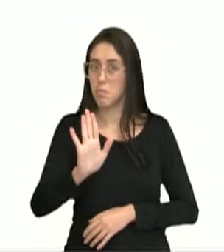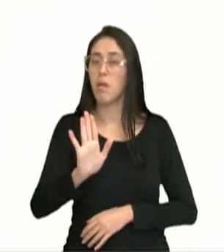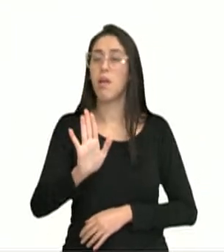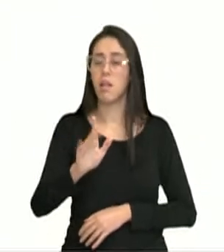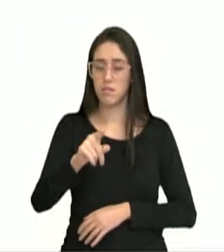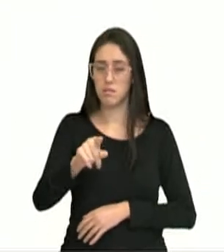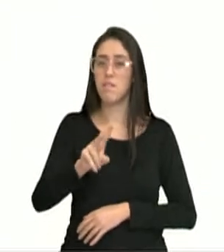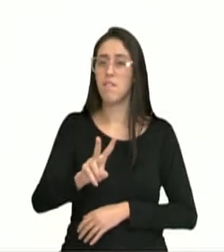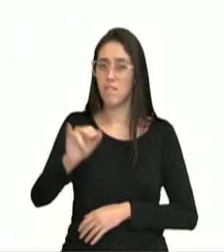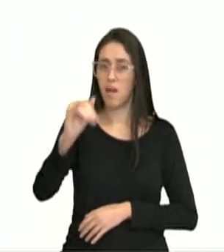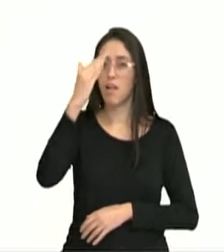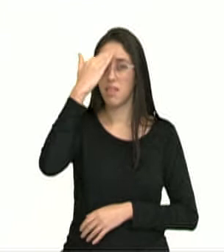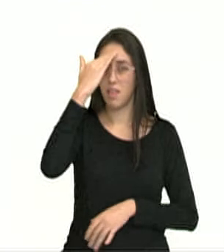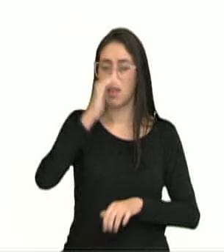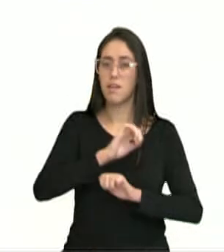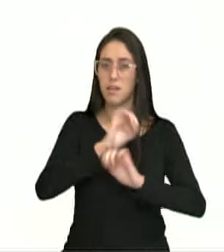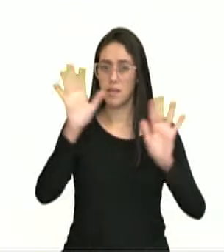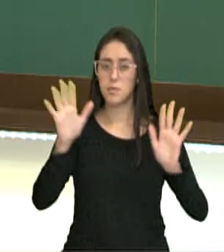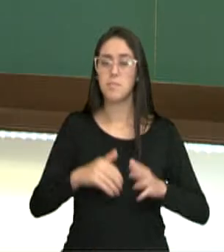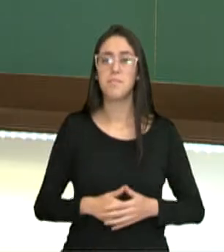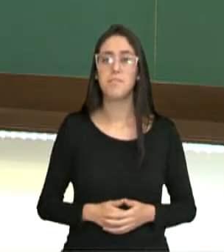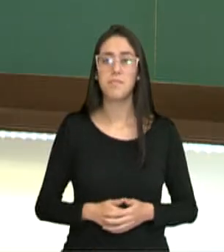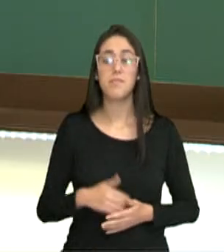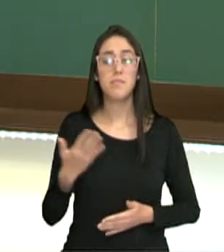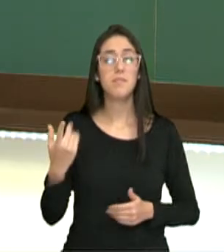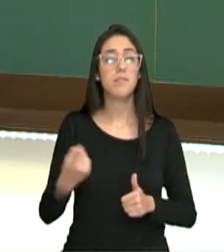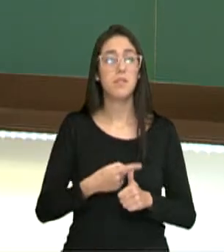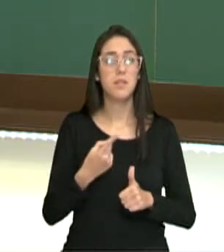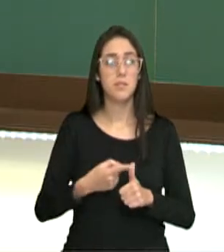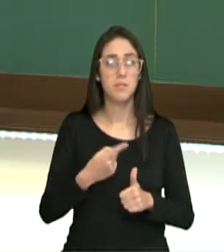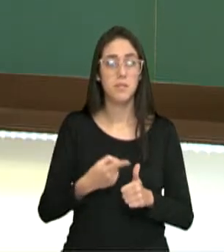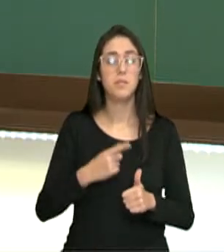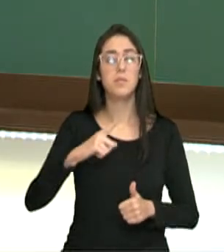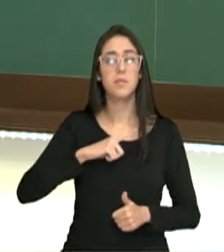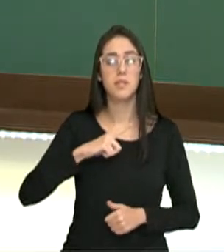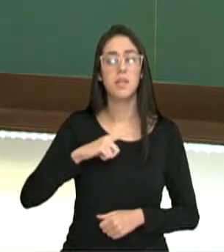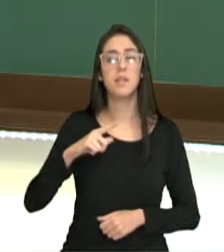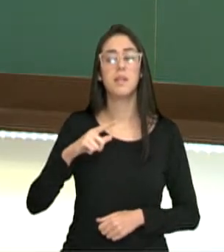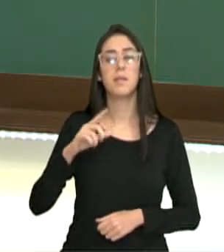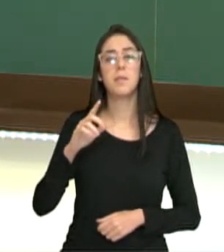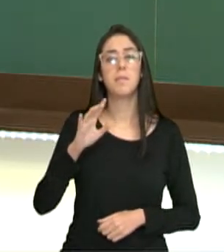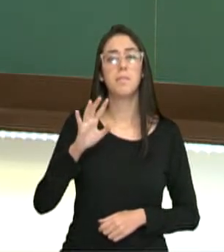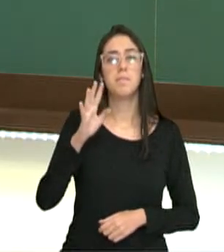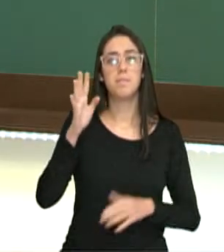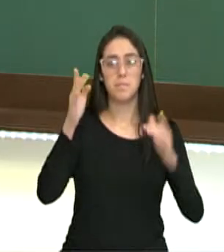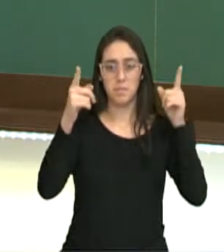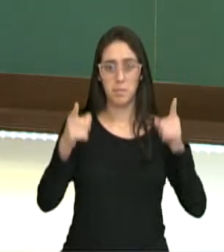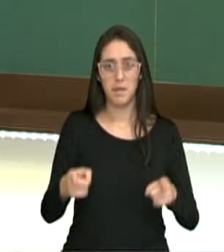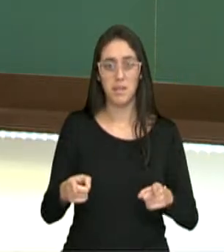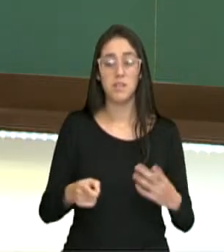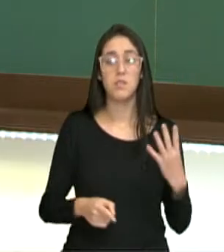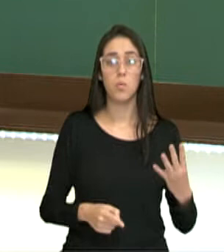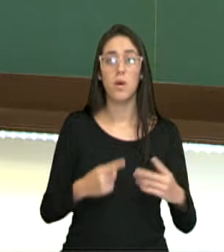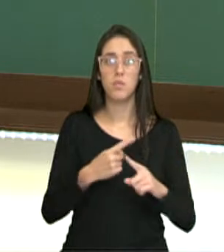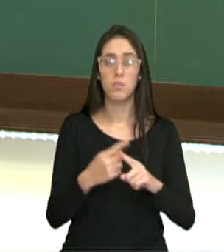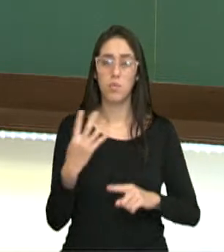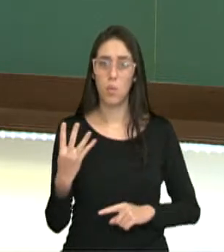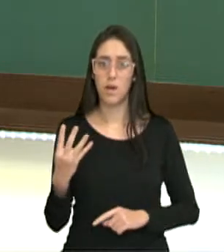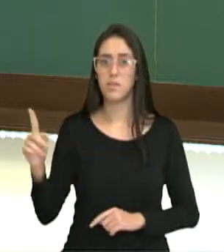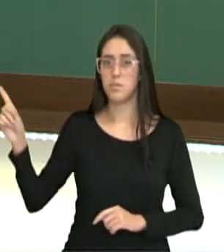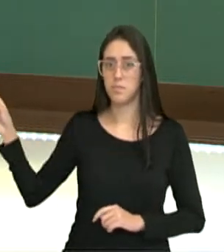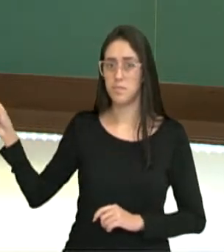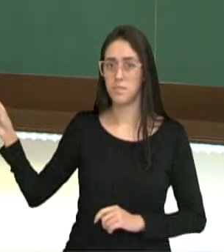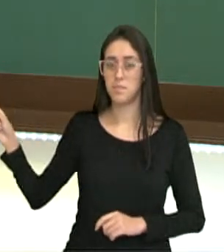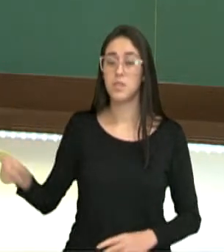vai entender. Primeiro, nós vamos montar, então, essa matriz 4 por 4.